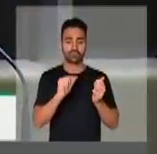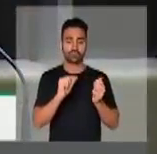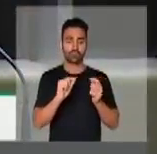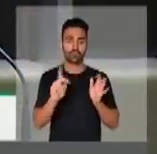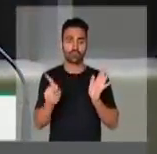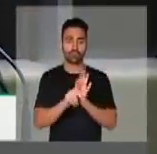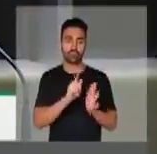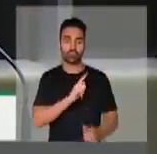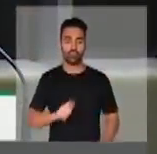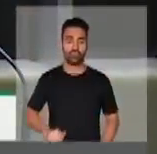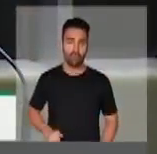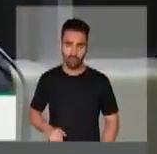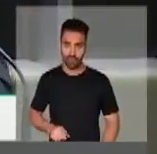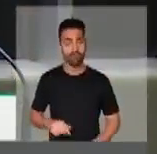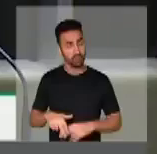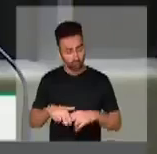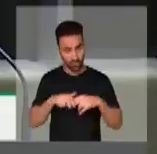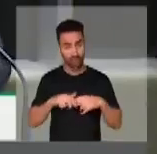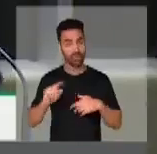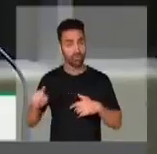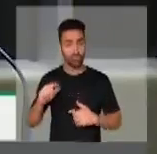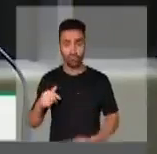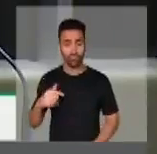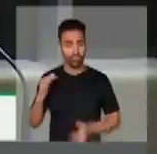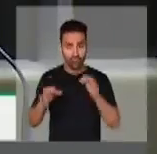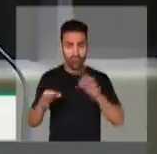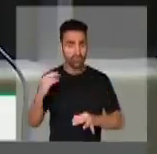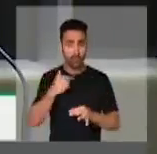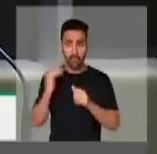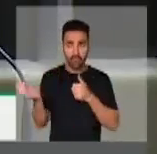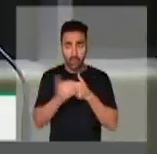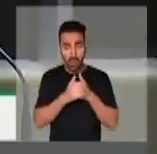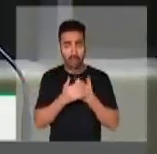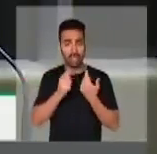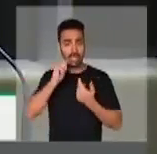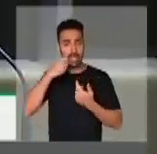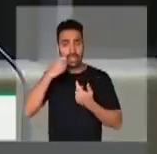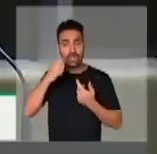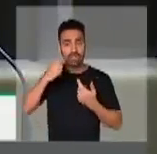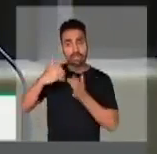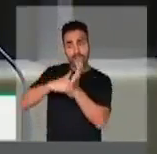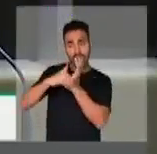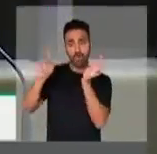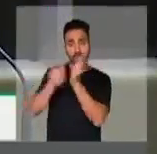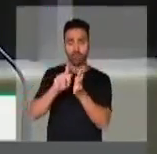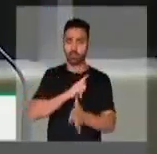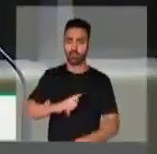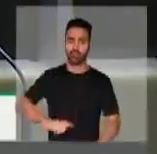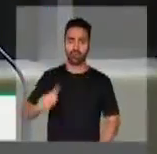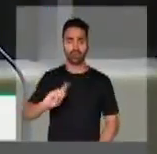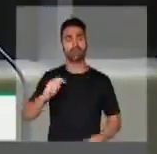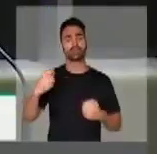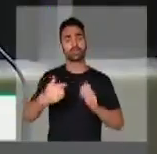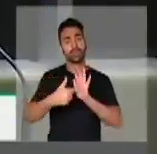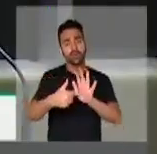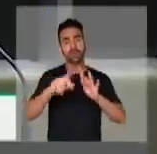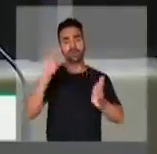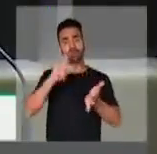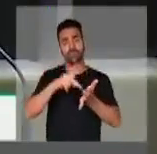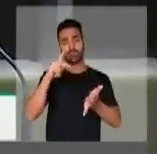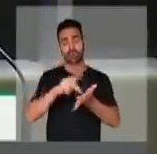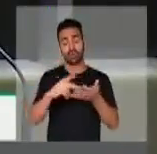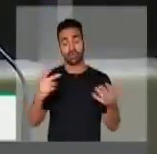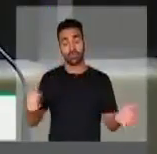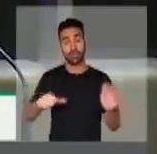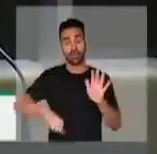não deve ser guardião dos segredos sombrios de nenhum governo, e portanto que a verdade venha à tona e